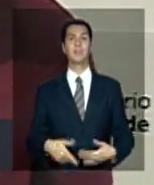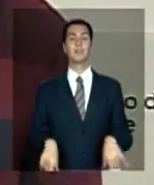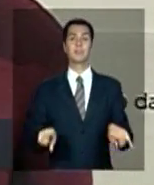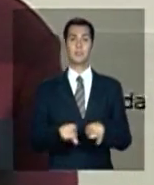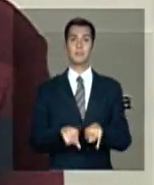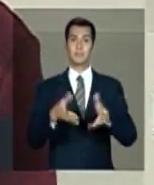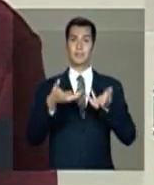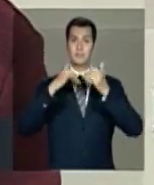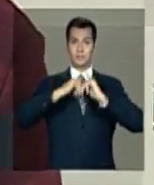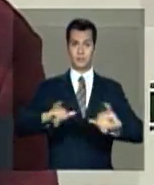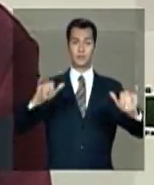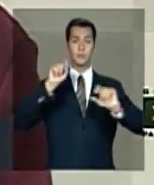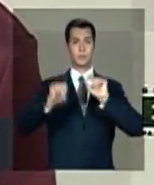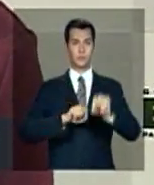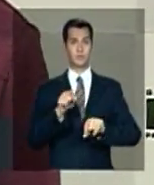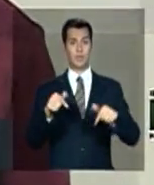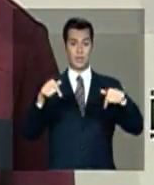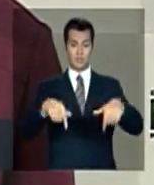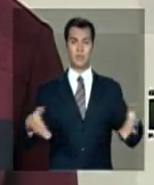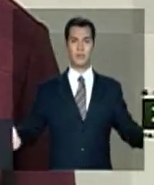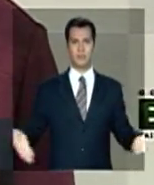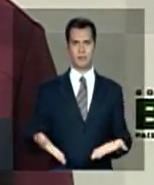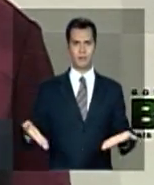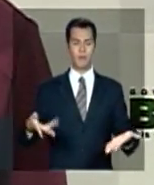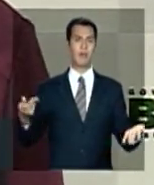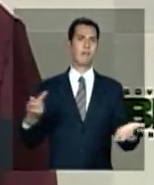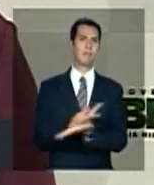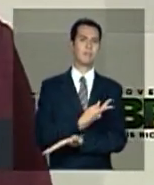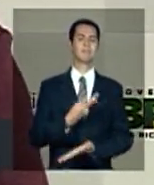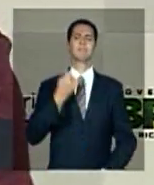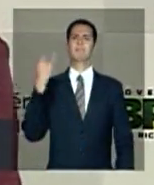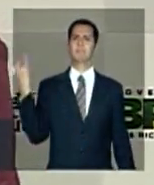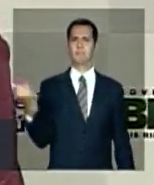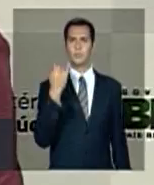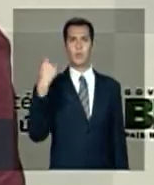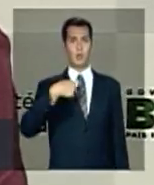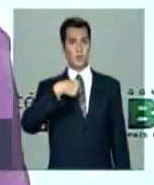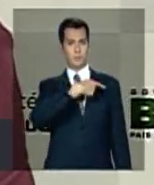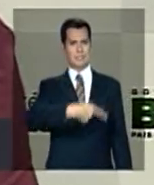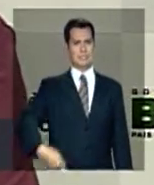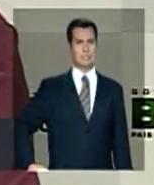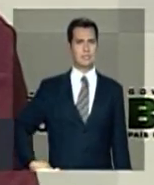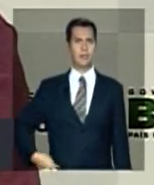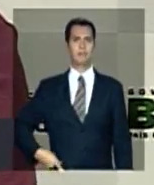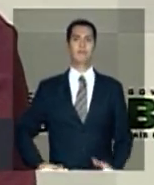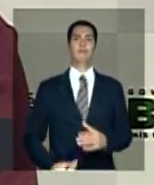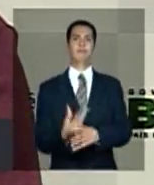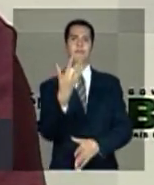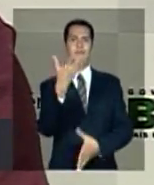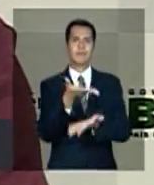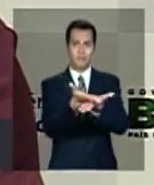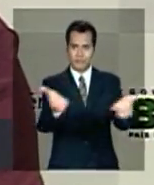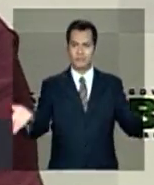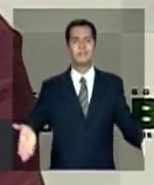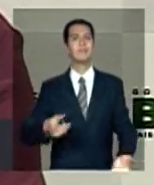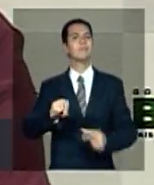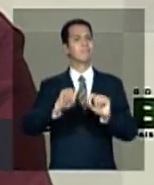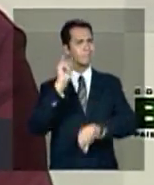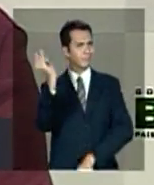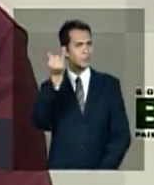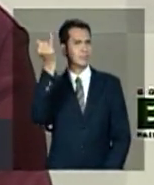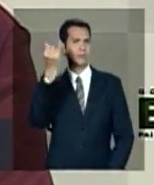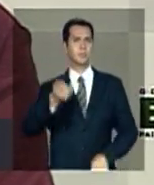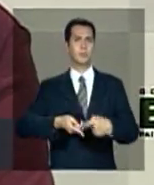vocês Que esse é um capítulo importante do meu governo é um capítulo importante porque se trata da